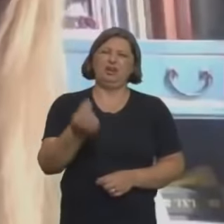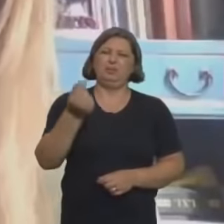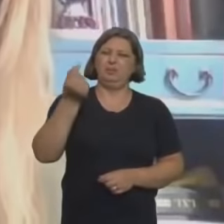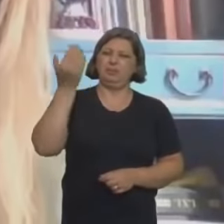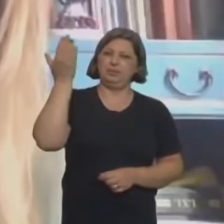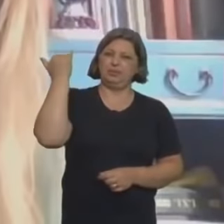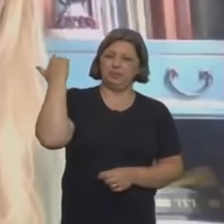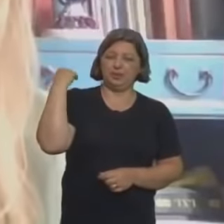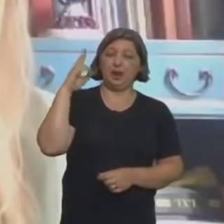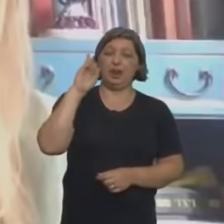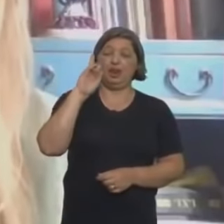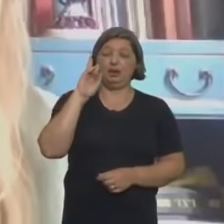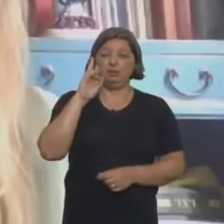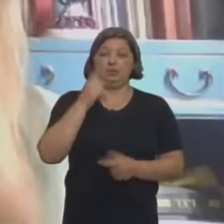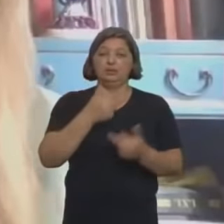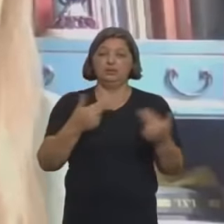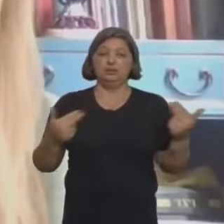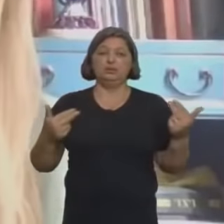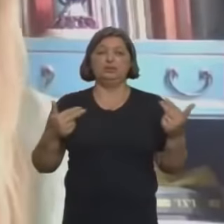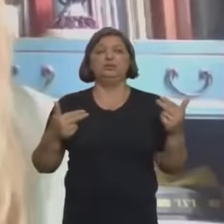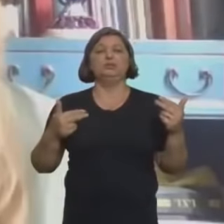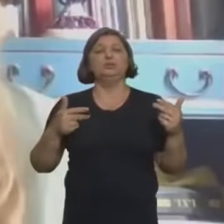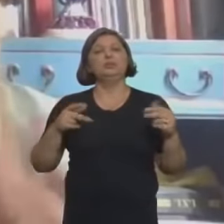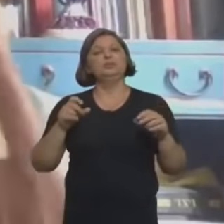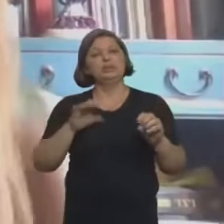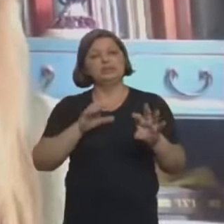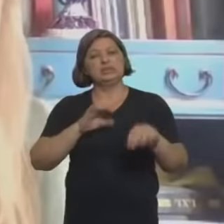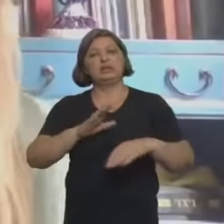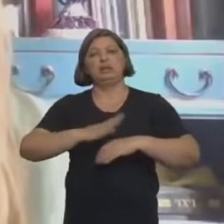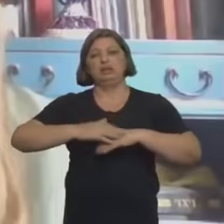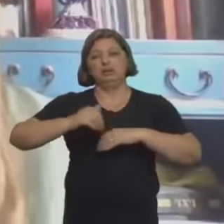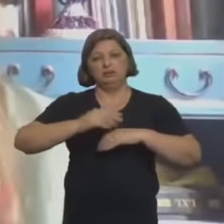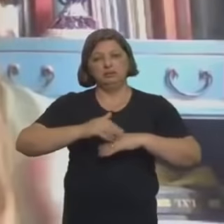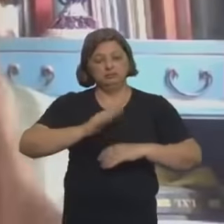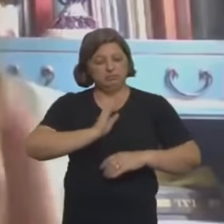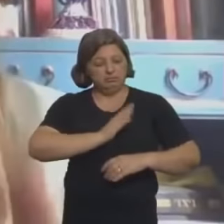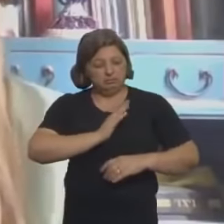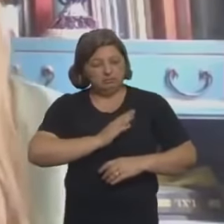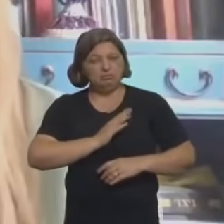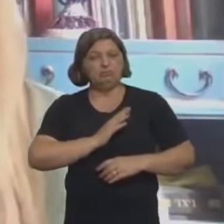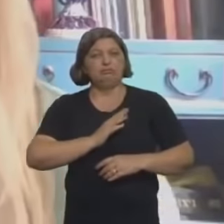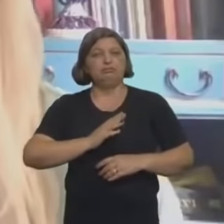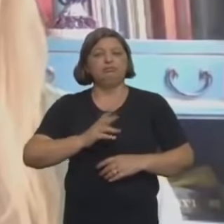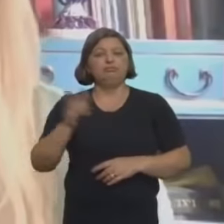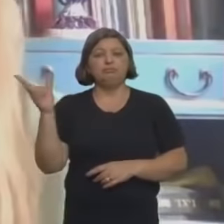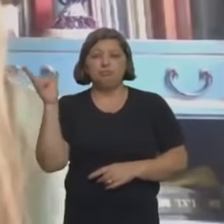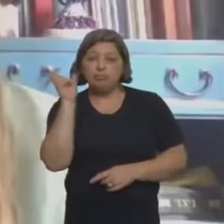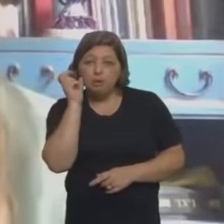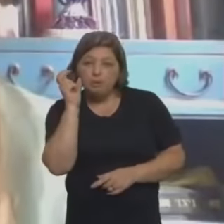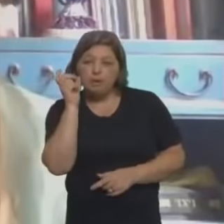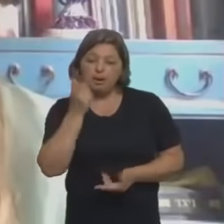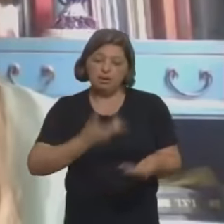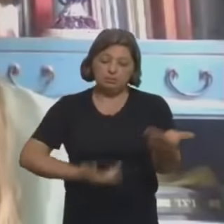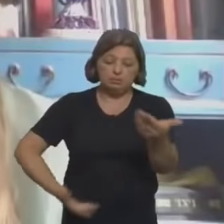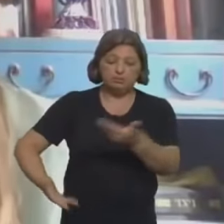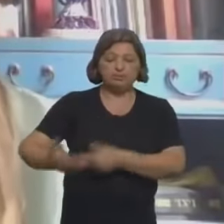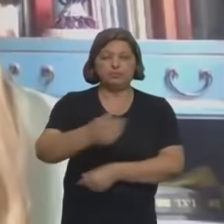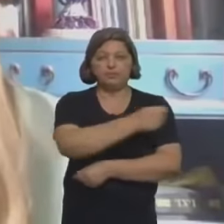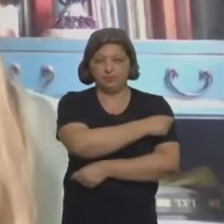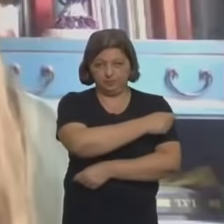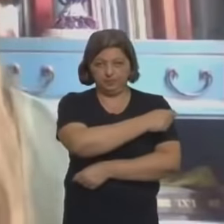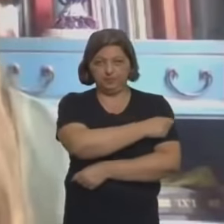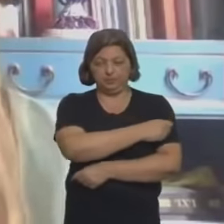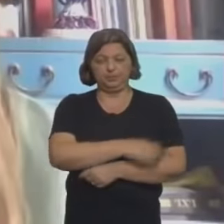gente lembrar de ensinar com afeto, com coração, ouvindo os nossos estudantes, né? Tudo isso já